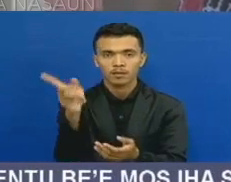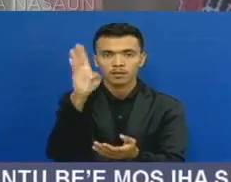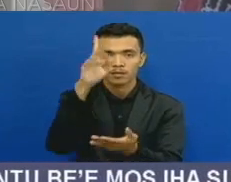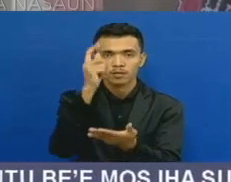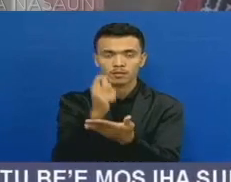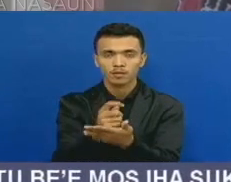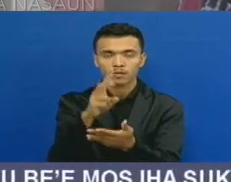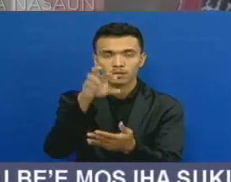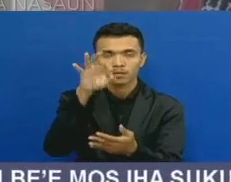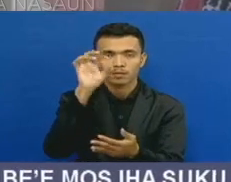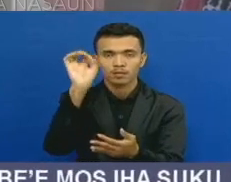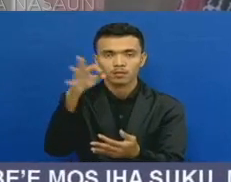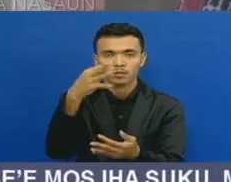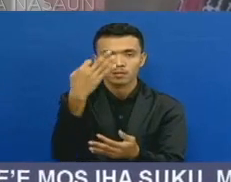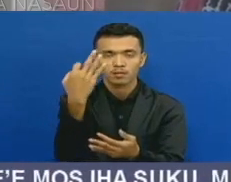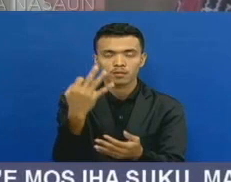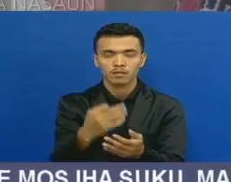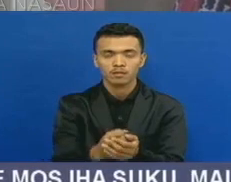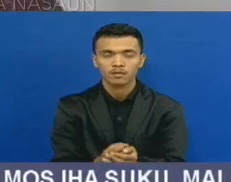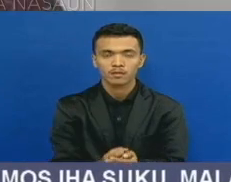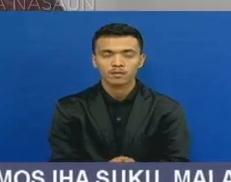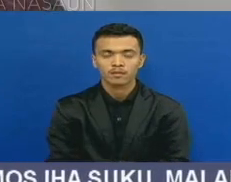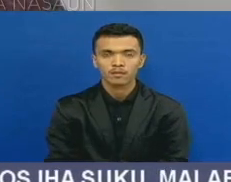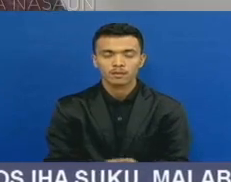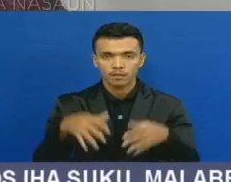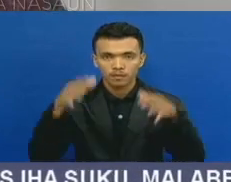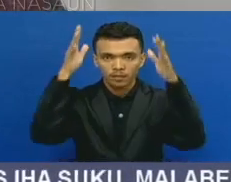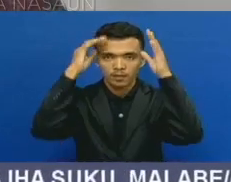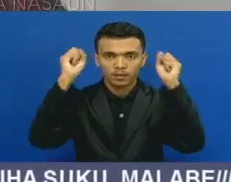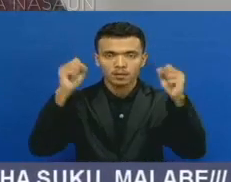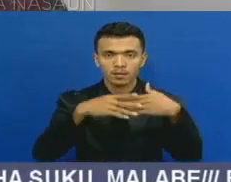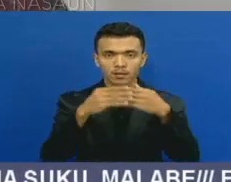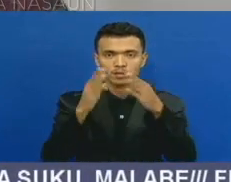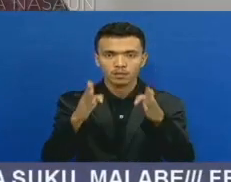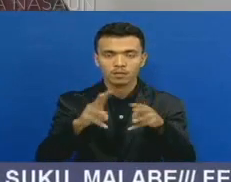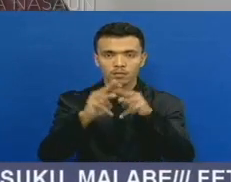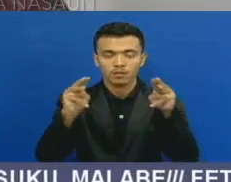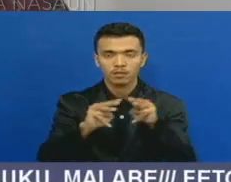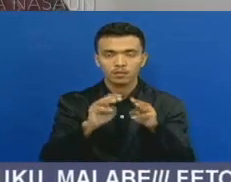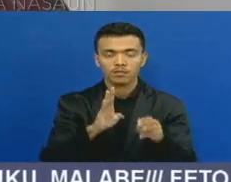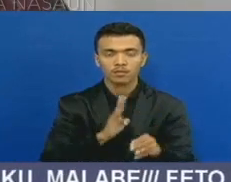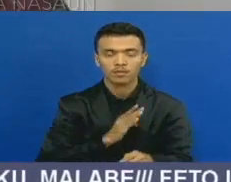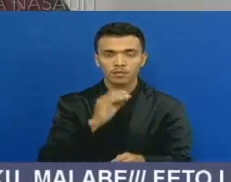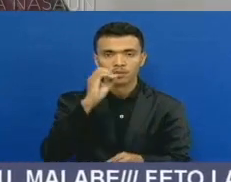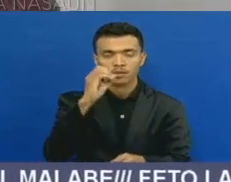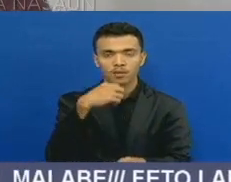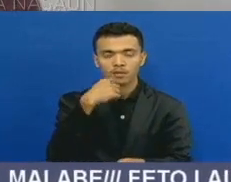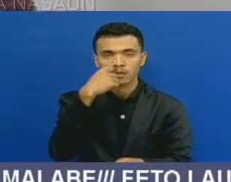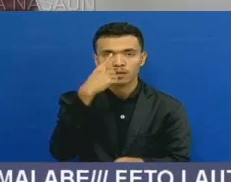24.619 alunos. Nível que vocês saem a beneficiar do programa de escolar. Presidente da Autoridade do Município, Bobonaro Ernesto de Oliveira Barreto